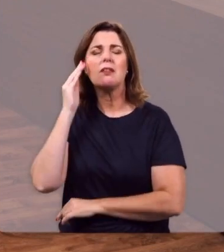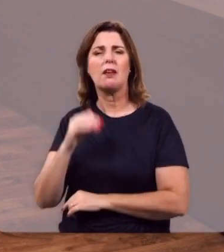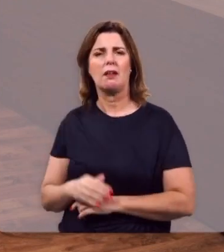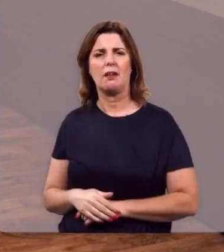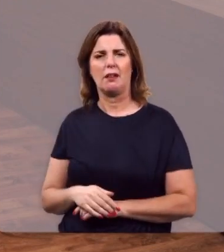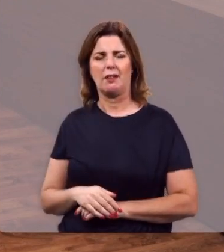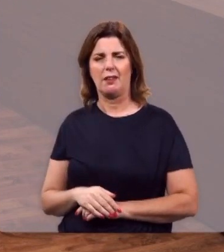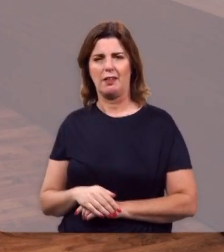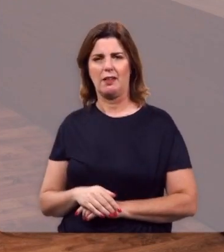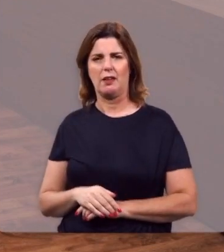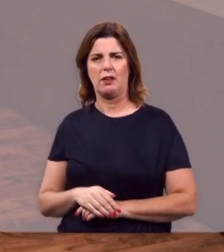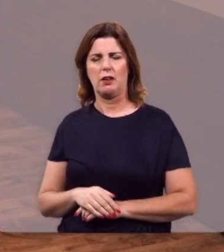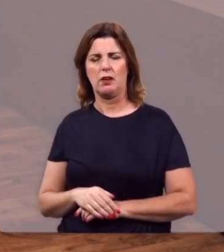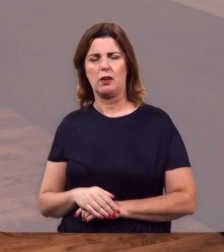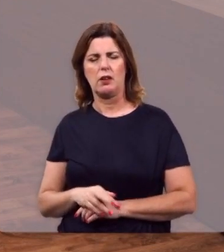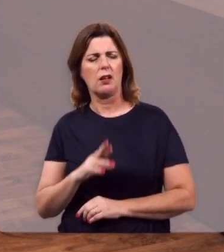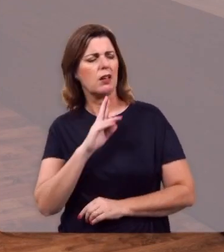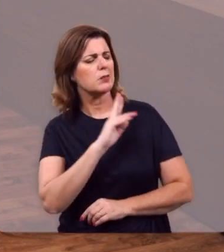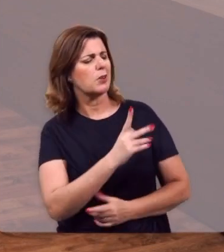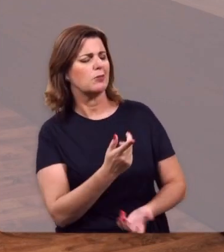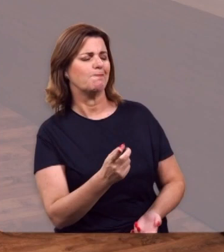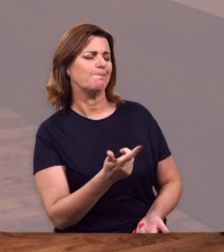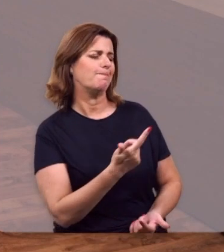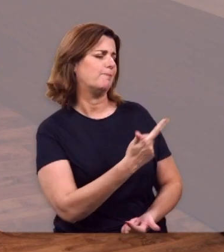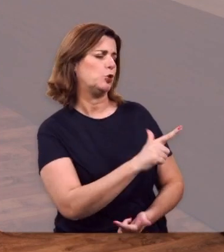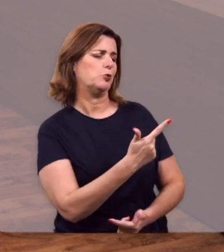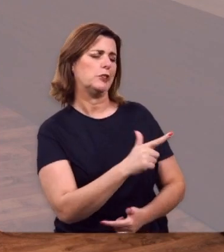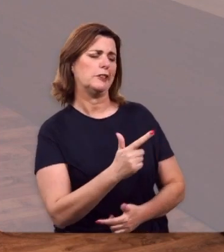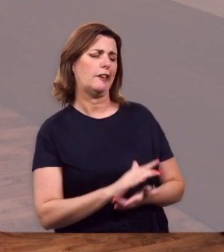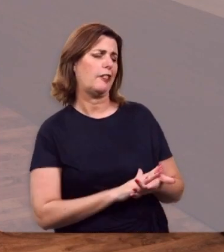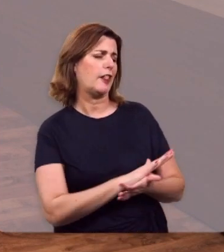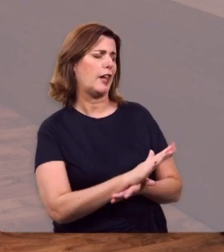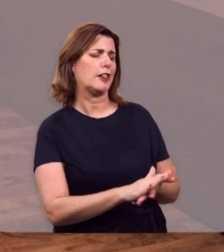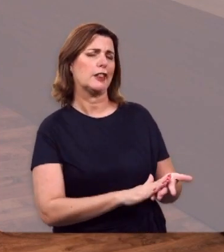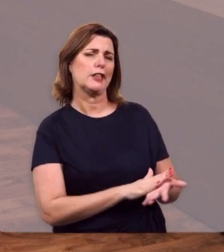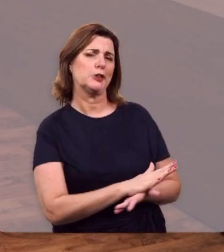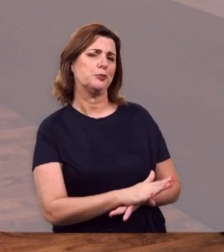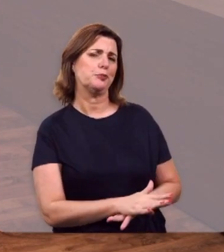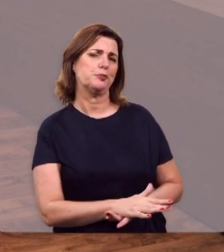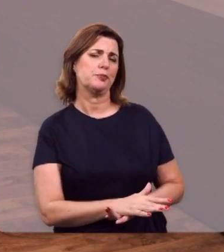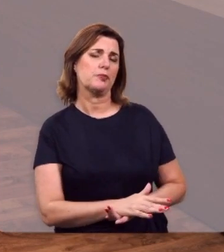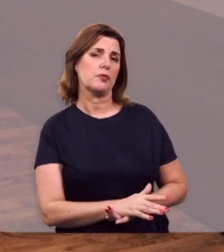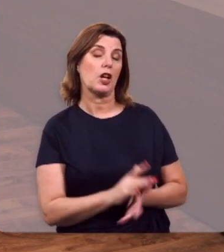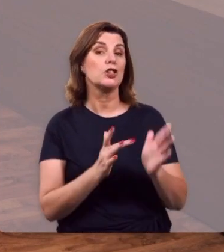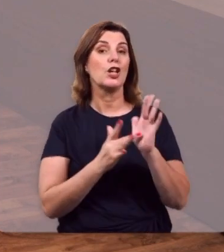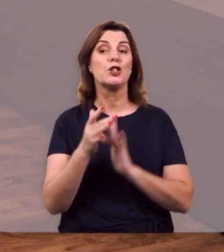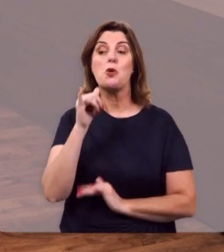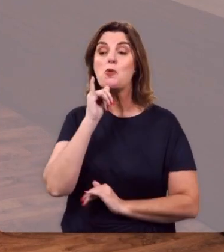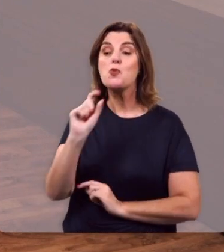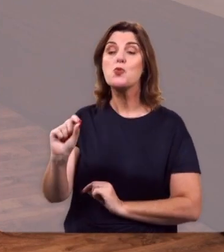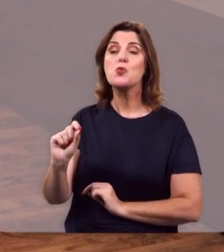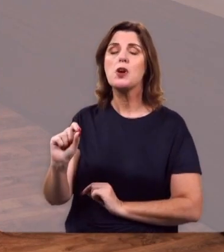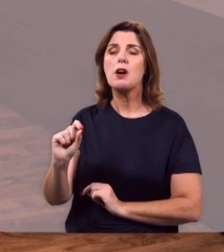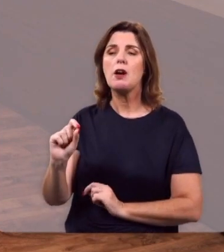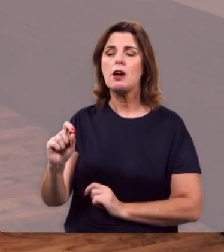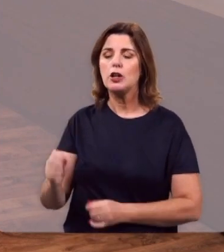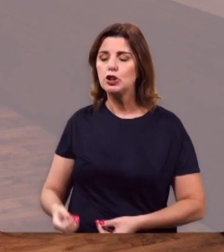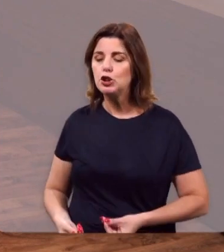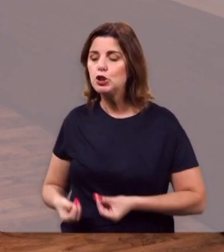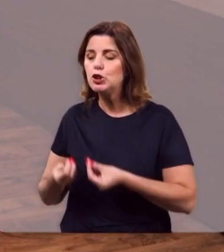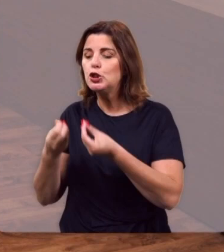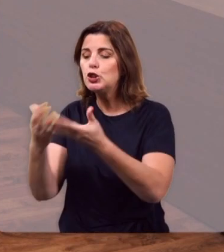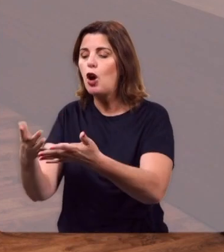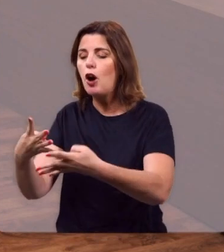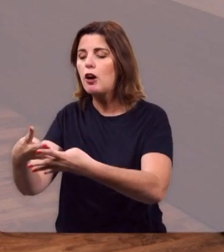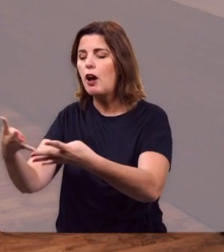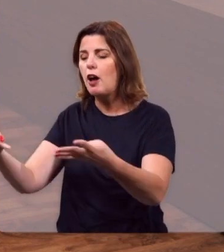deles. E eles responderam, não temos nada. Ele então diz, lançai a